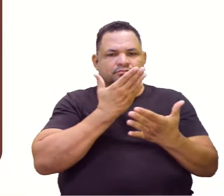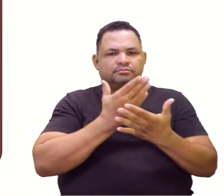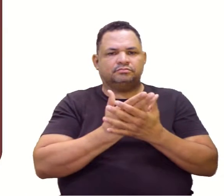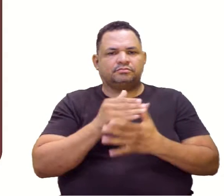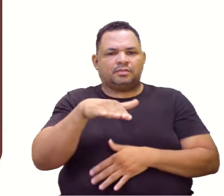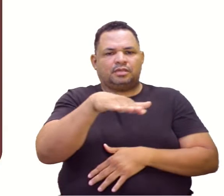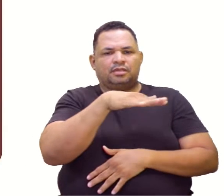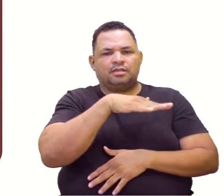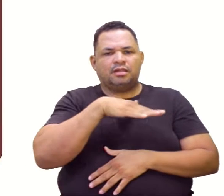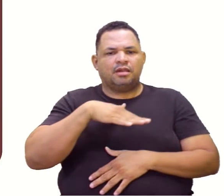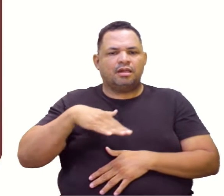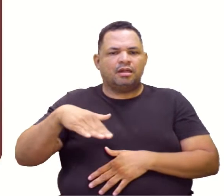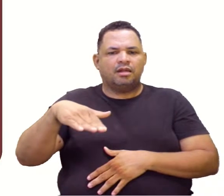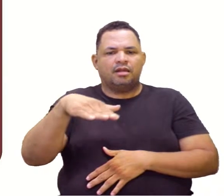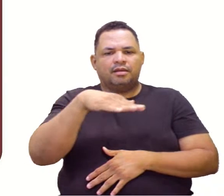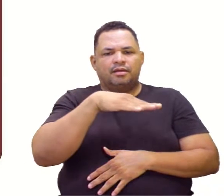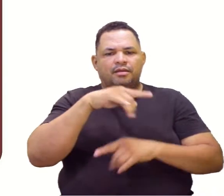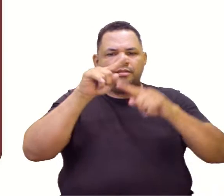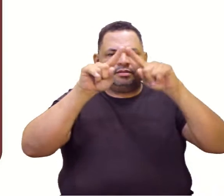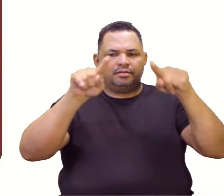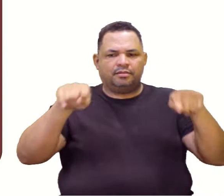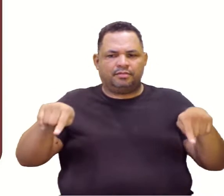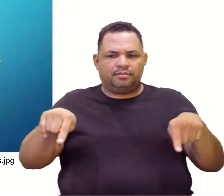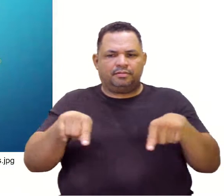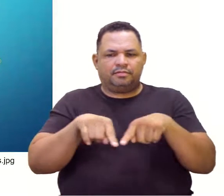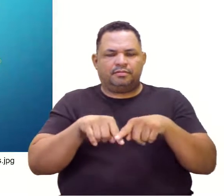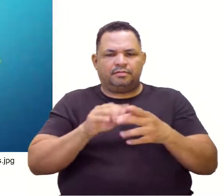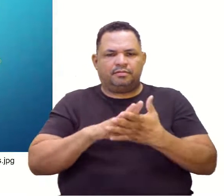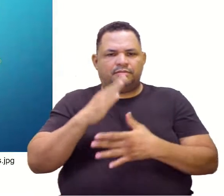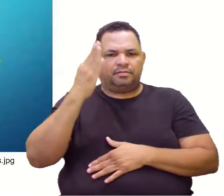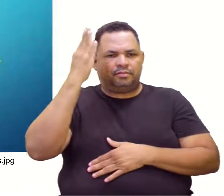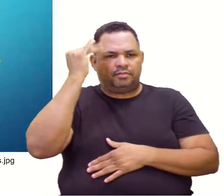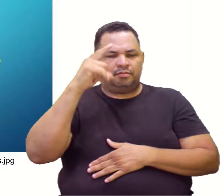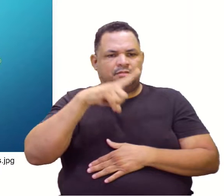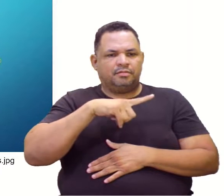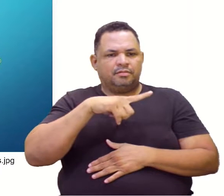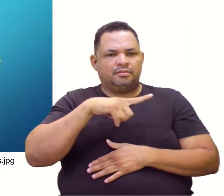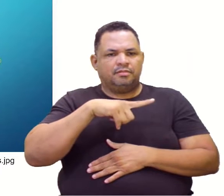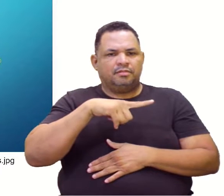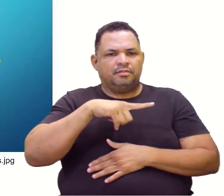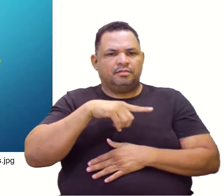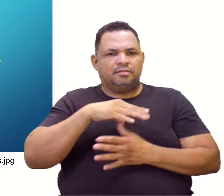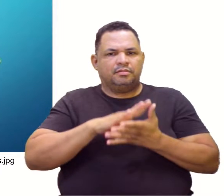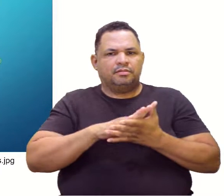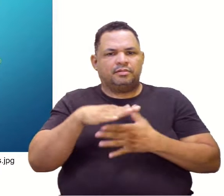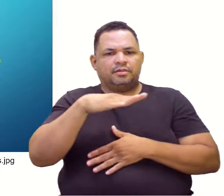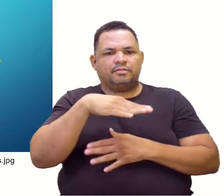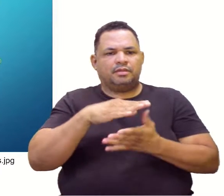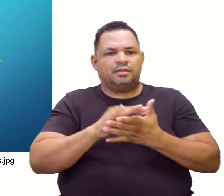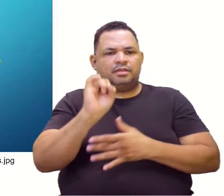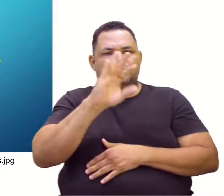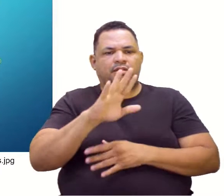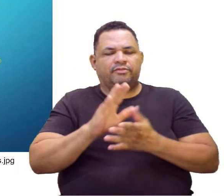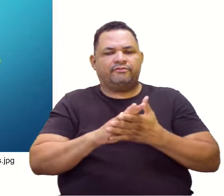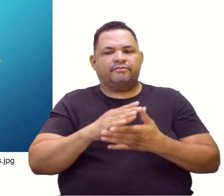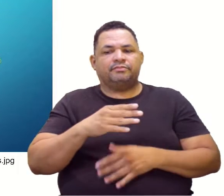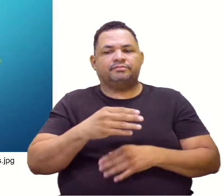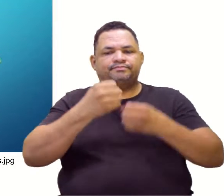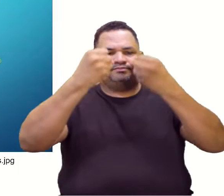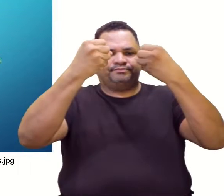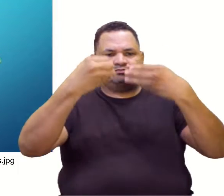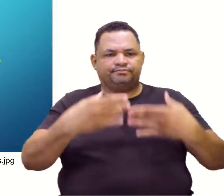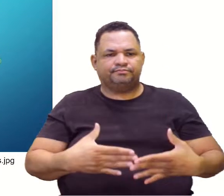área específica dos triângulos. Então, sabendo que a gente tem as figuras planas principais, agora a gente vai